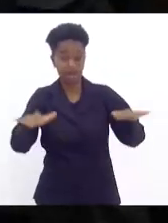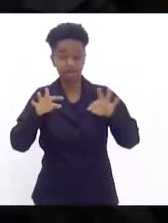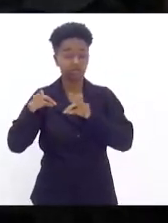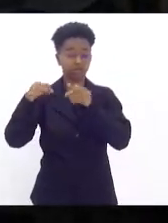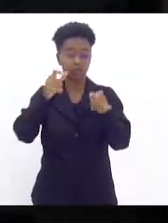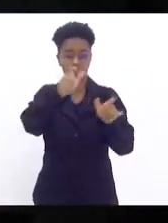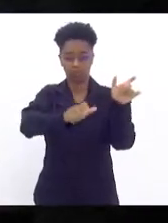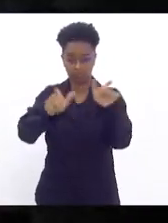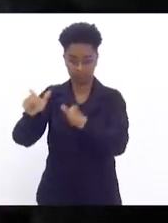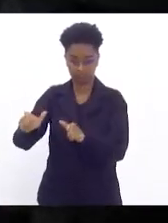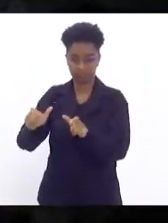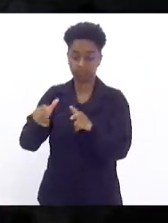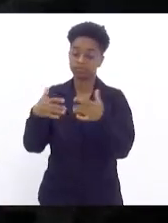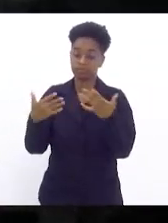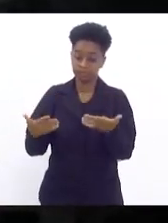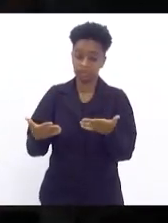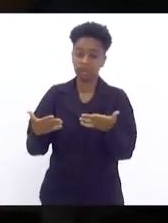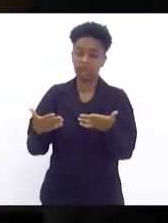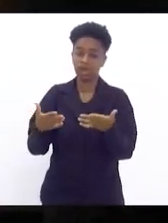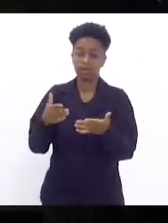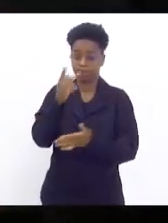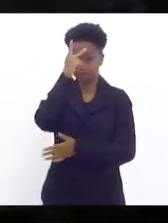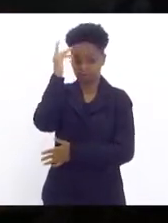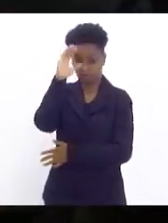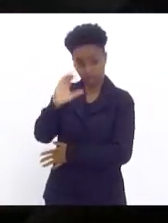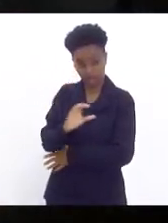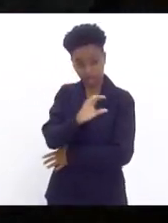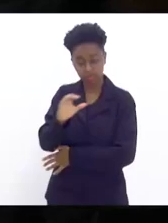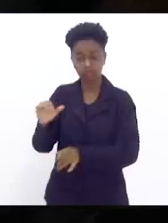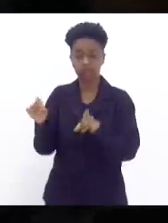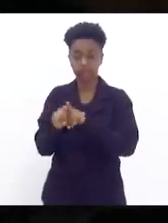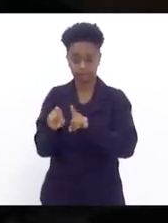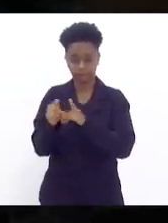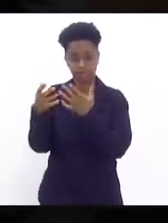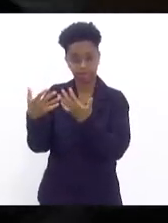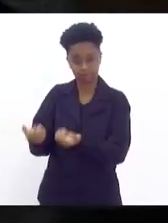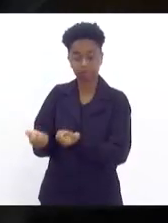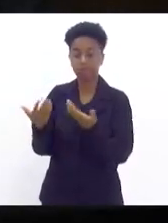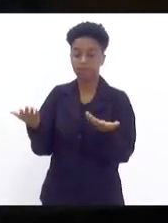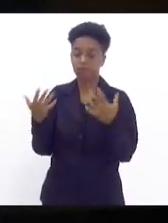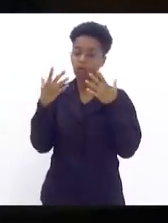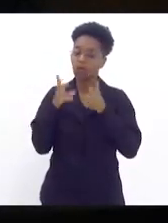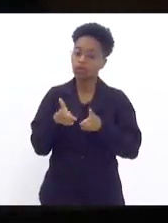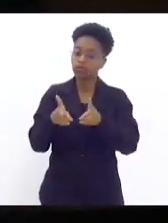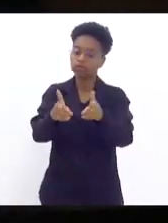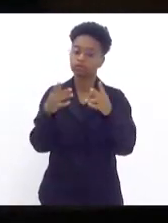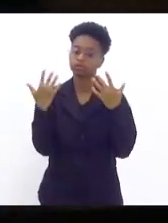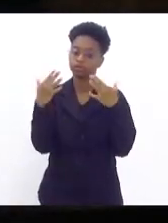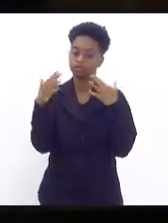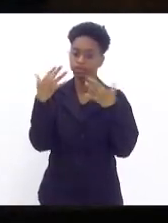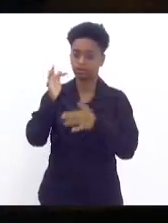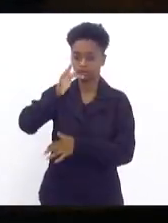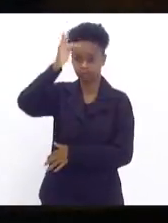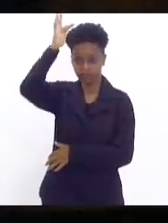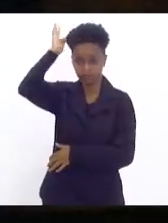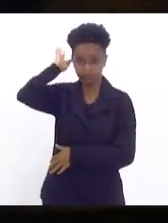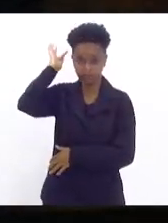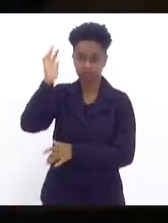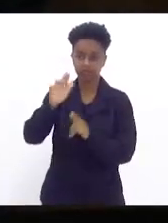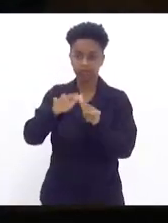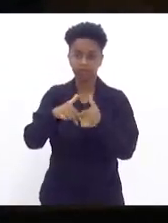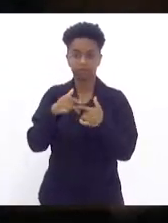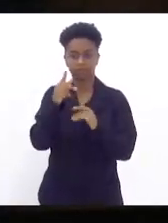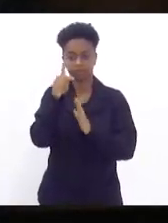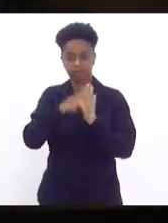carne e chegou aos irmãos católicos continue Parabéns deputado Fred Pacheco por